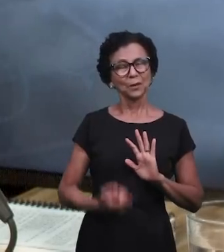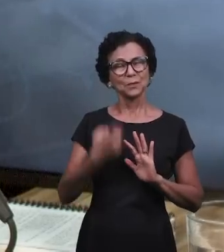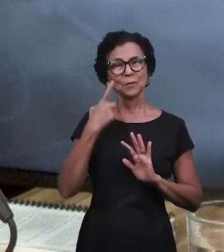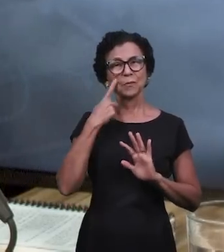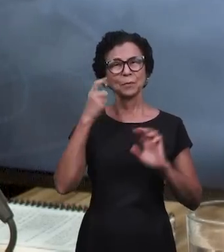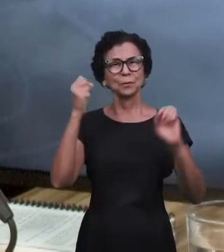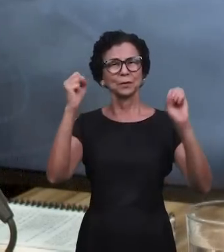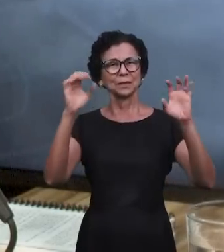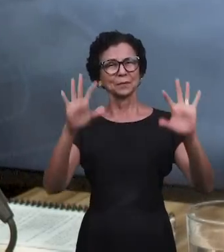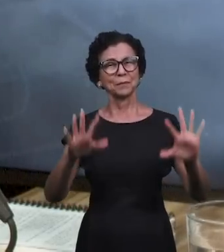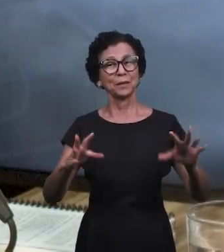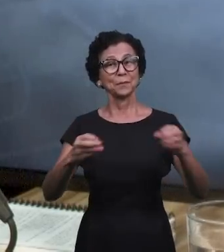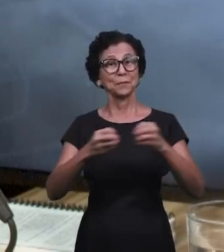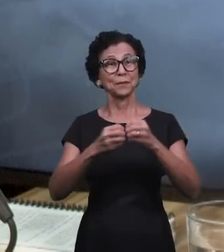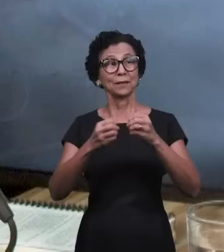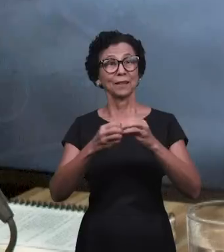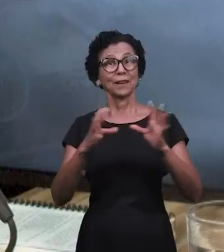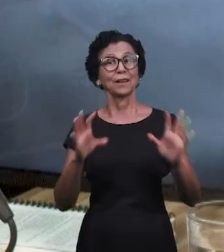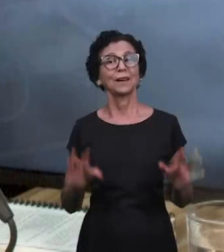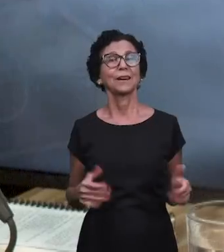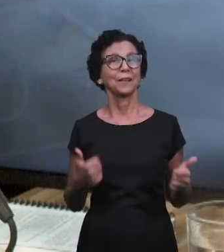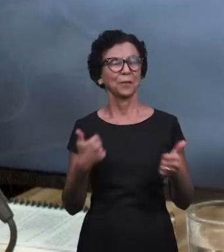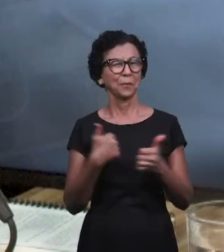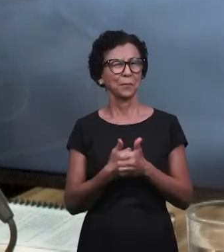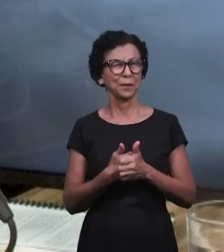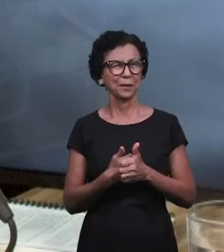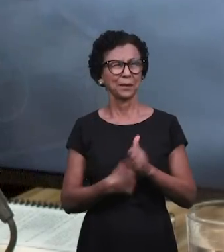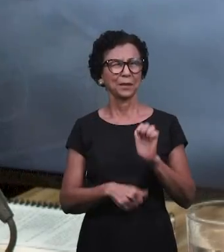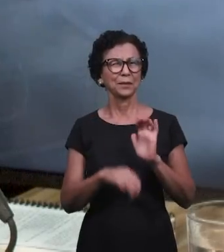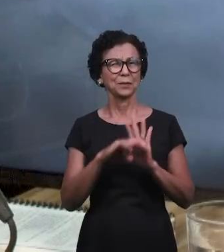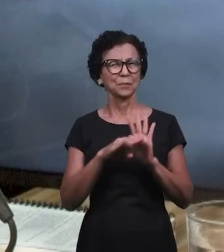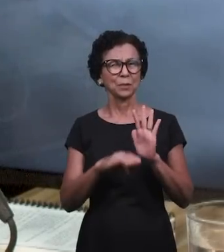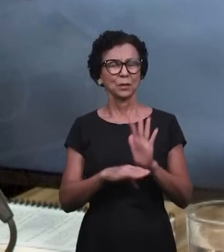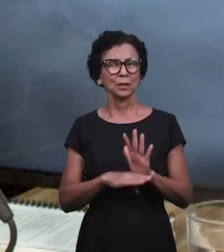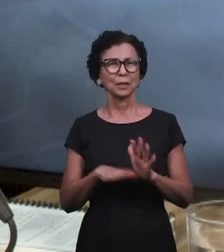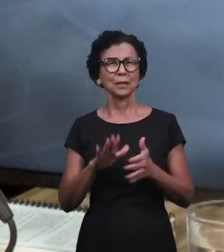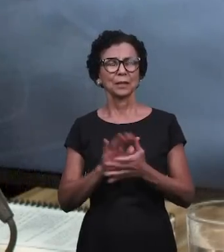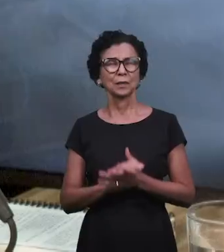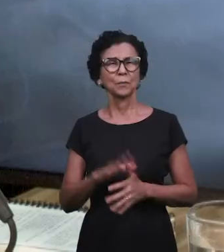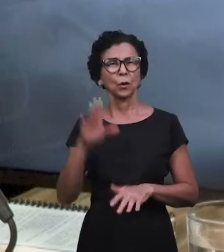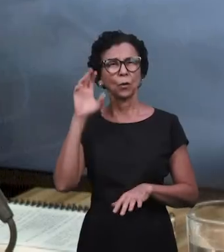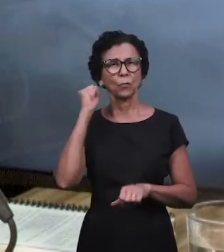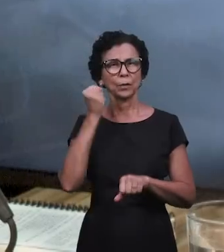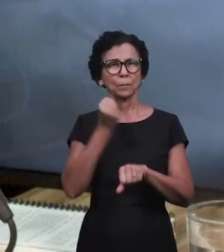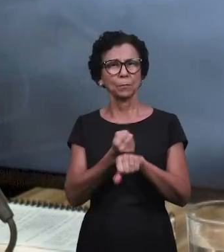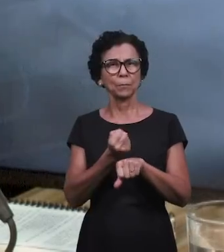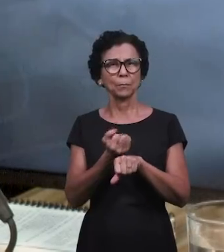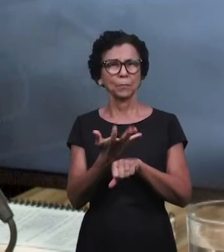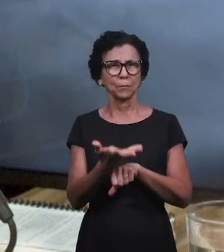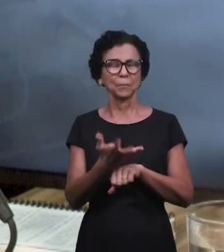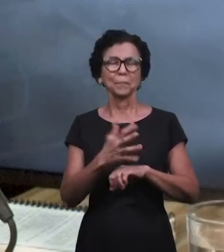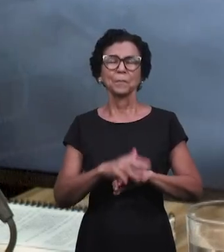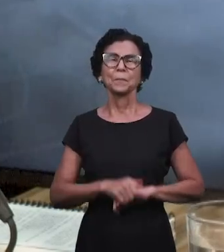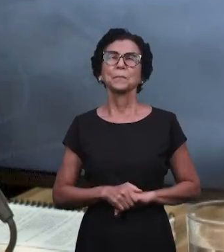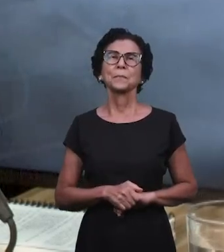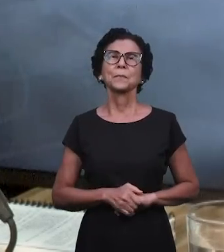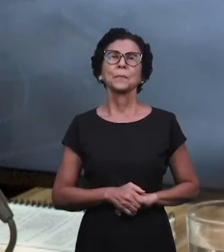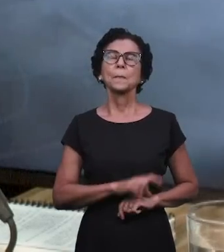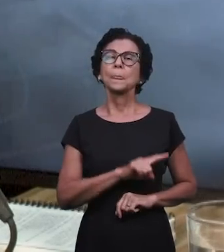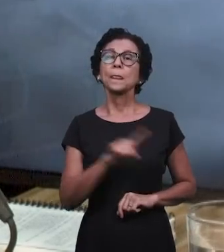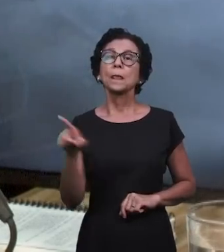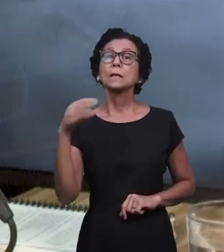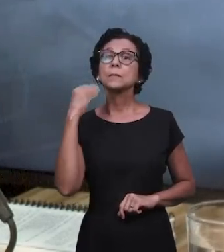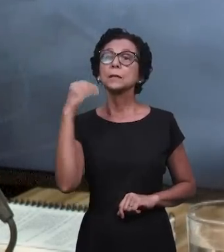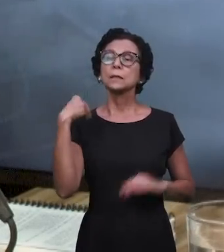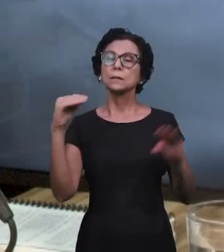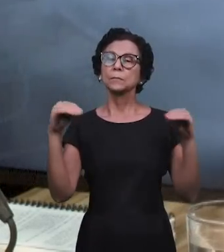maravilhosas. Acompanhe aqui o nosso podcast e deixe aqui no chat também aquilo que você tem aprendido, as suas experiências